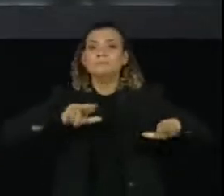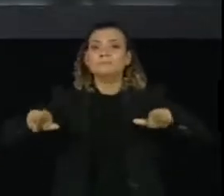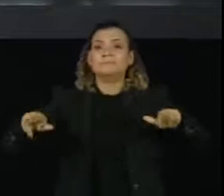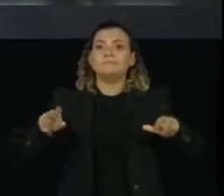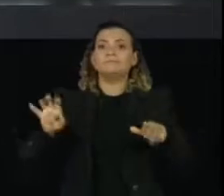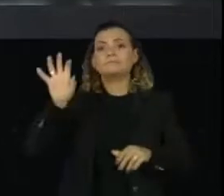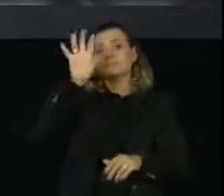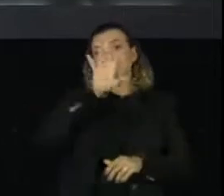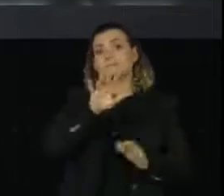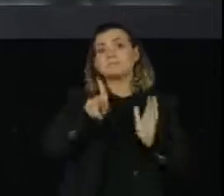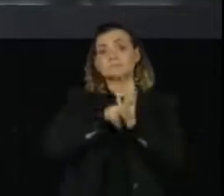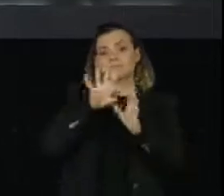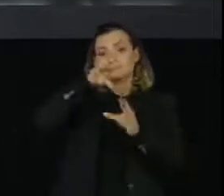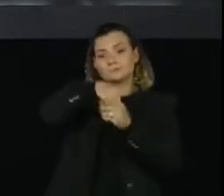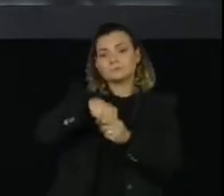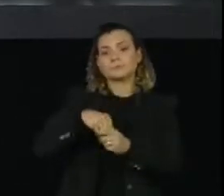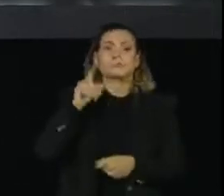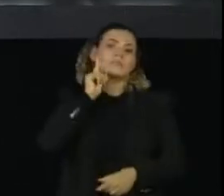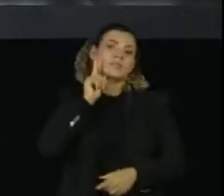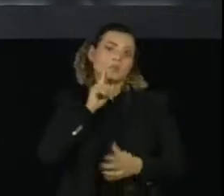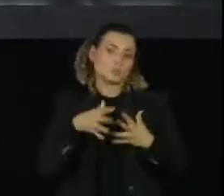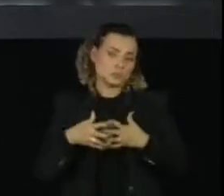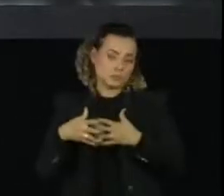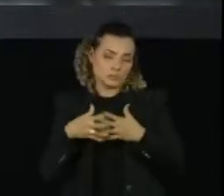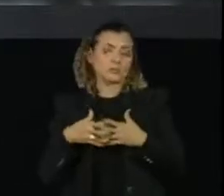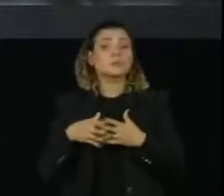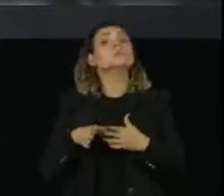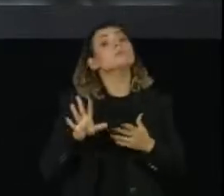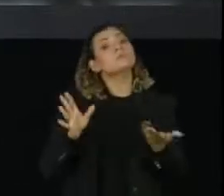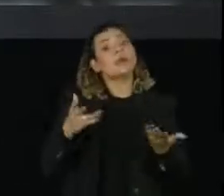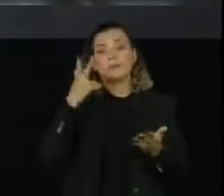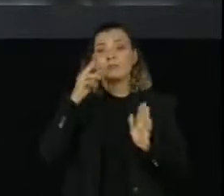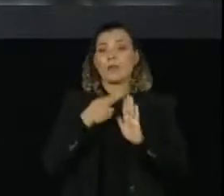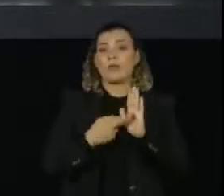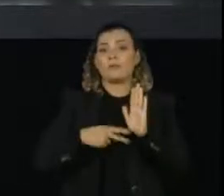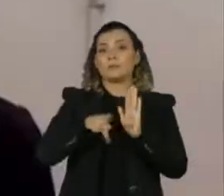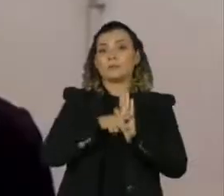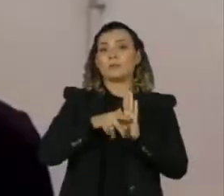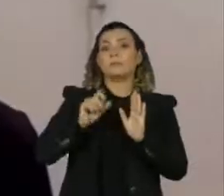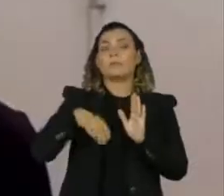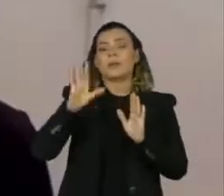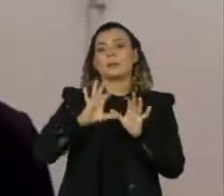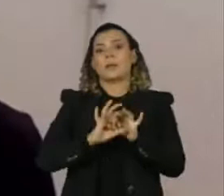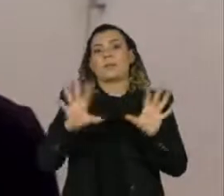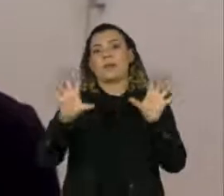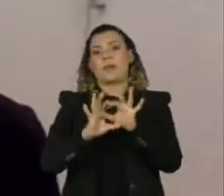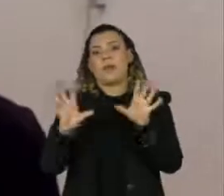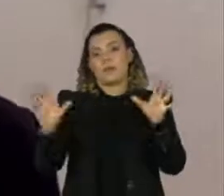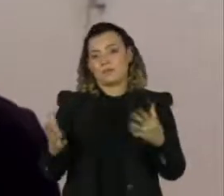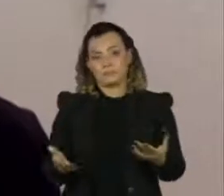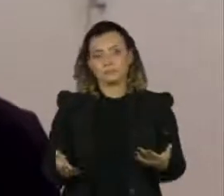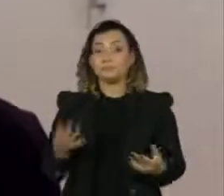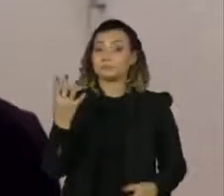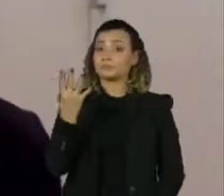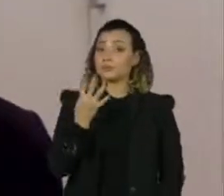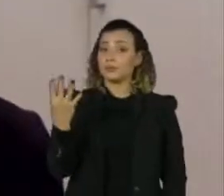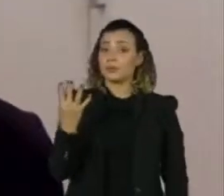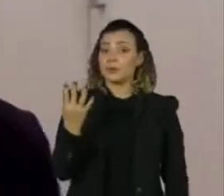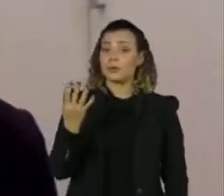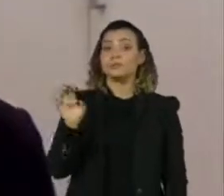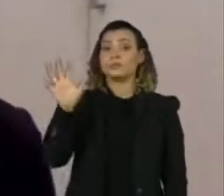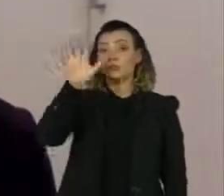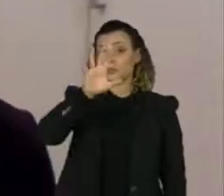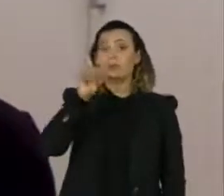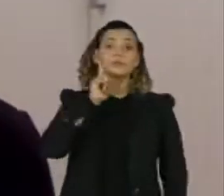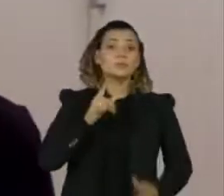americanos e na grande maioria desses estados ela é muito pouco restritiva, ela é muito liberal. Para dar um exemplo, 44 estados